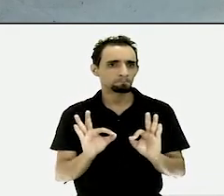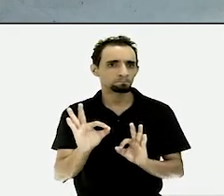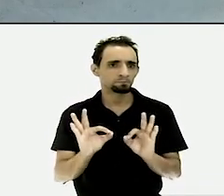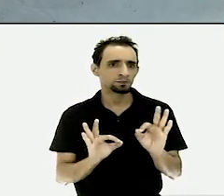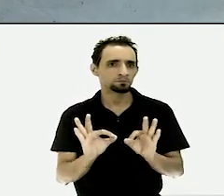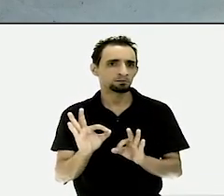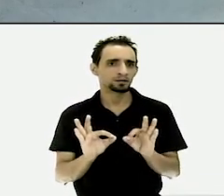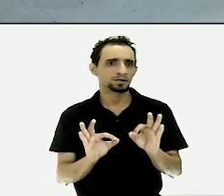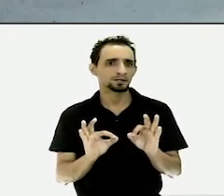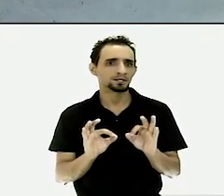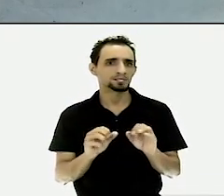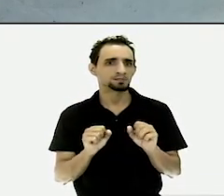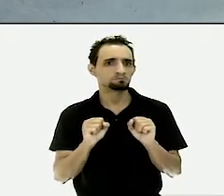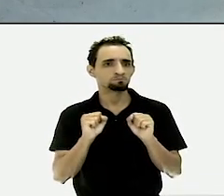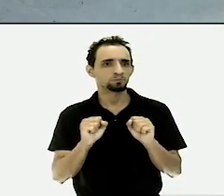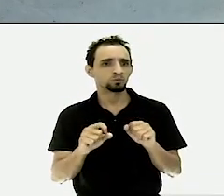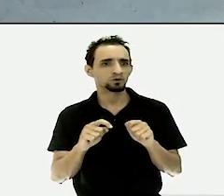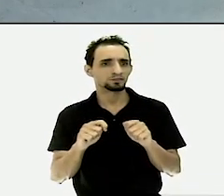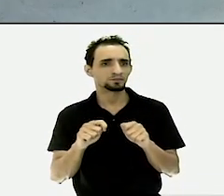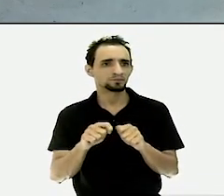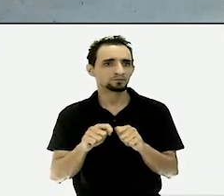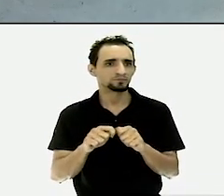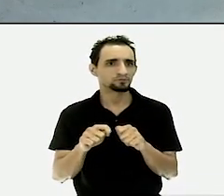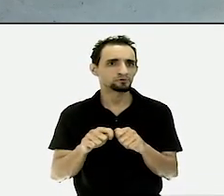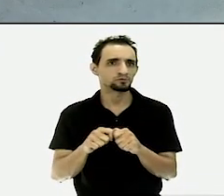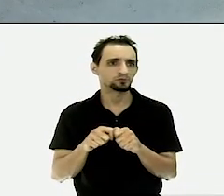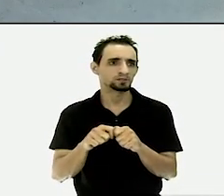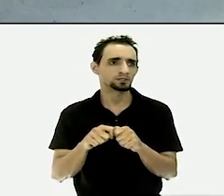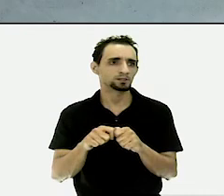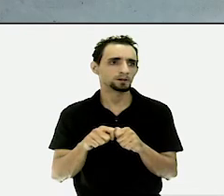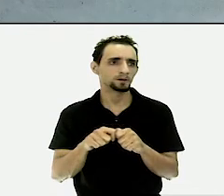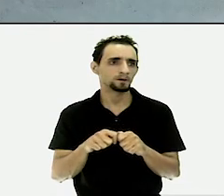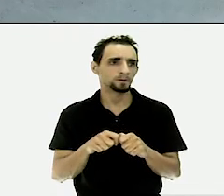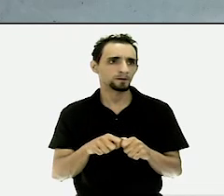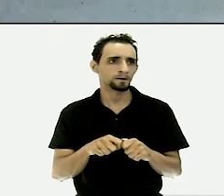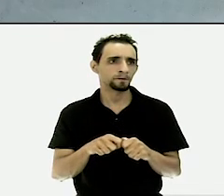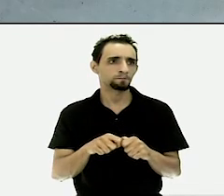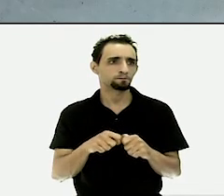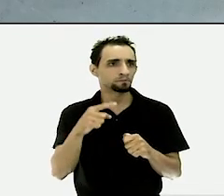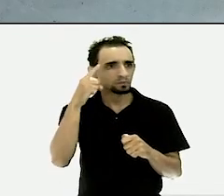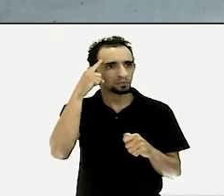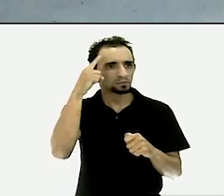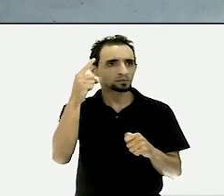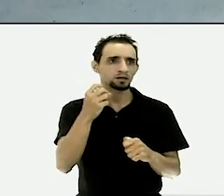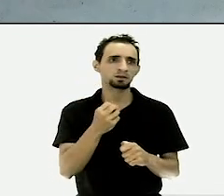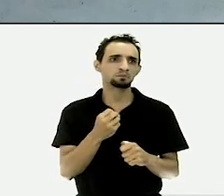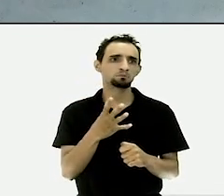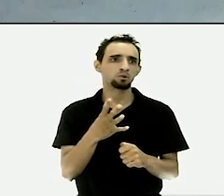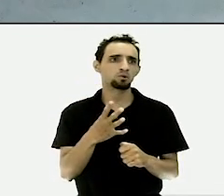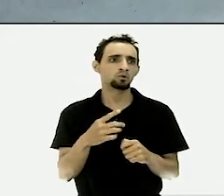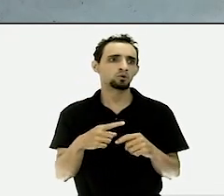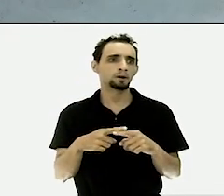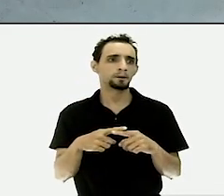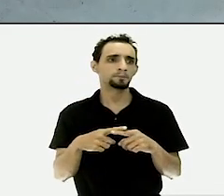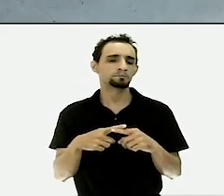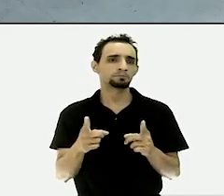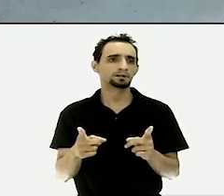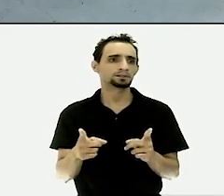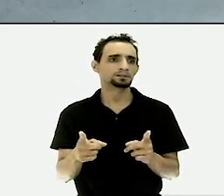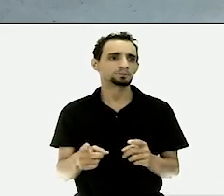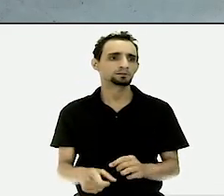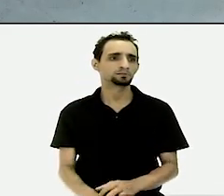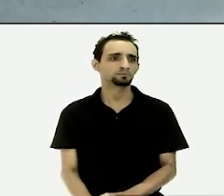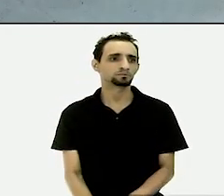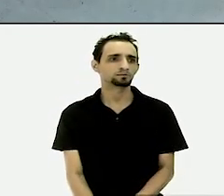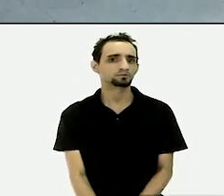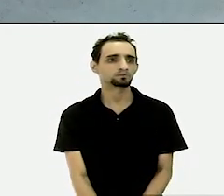engano, para sorveteria, né? Não, está mais, Auro. Eu conversei na época, eles pagavam